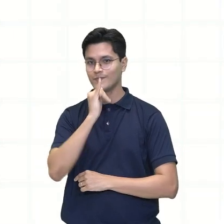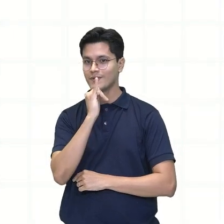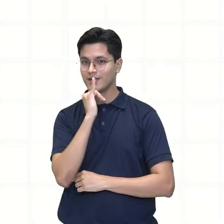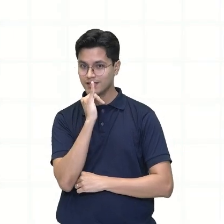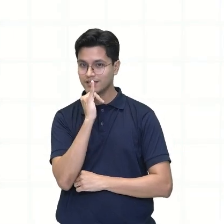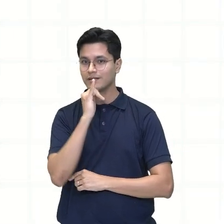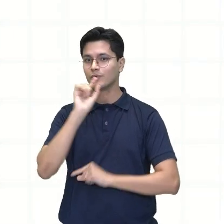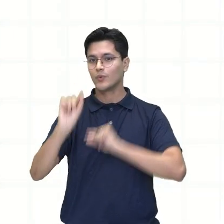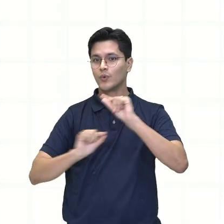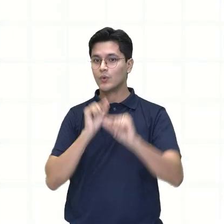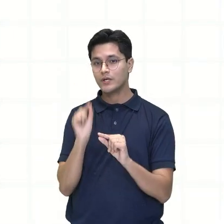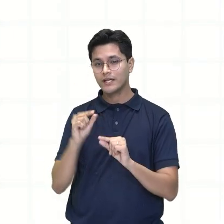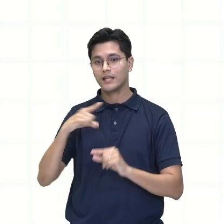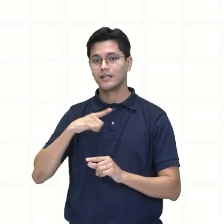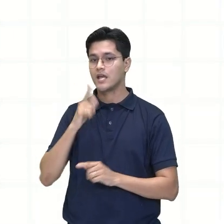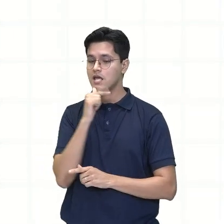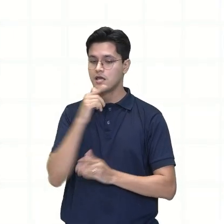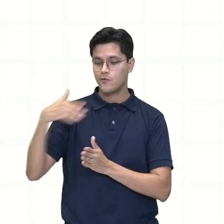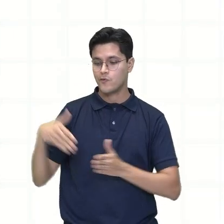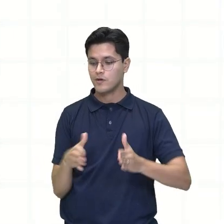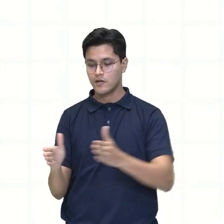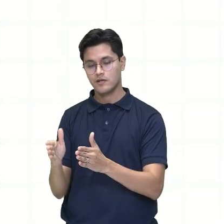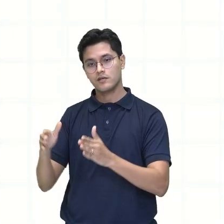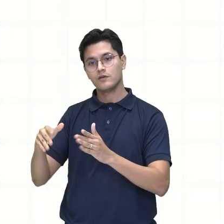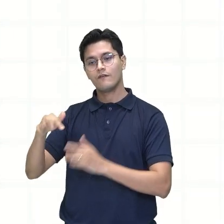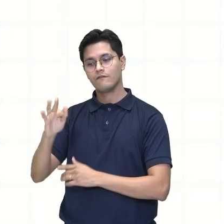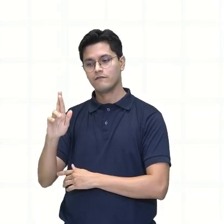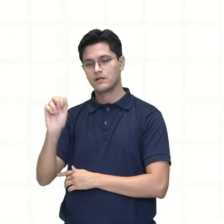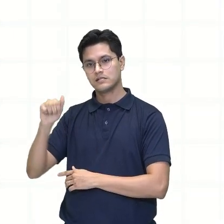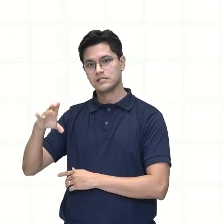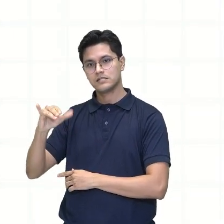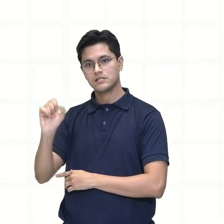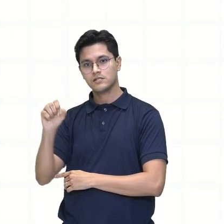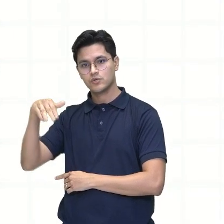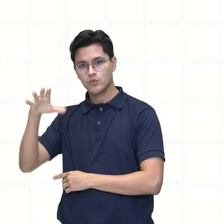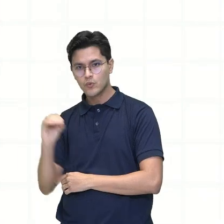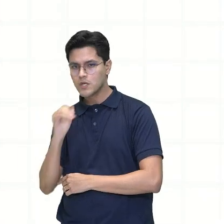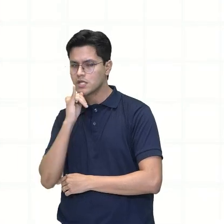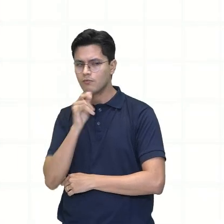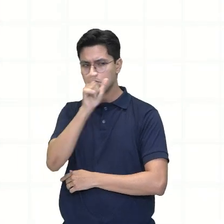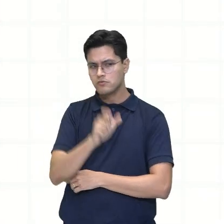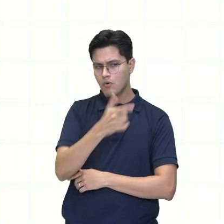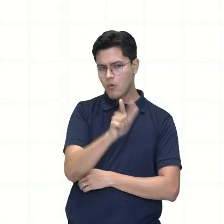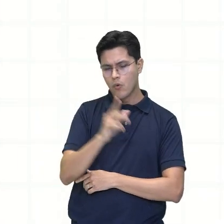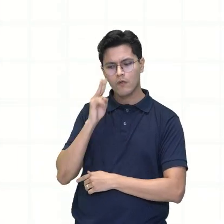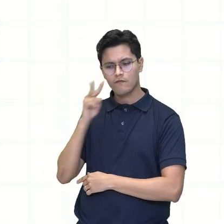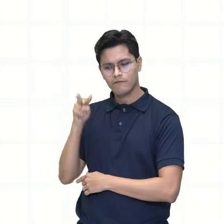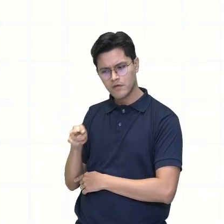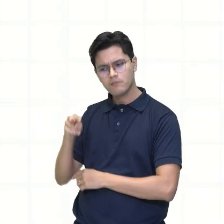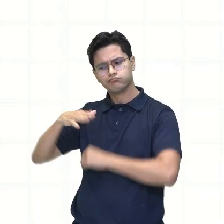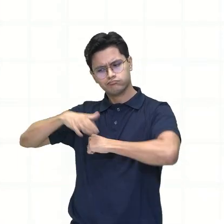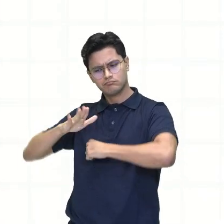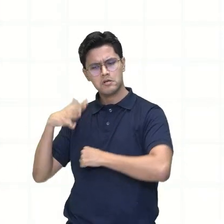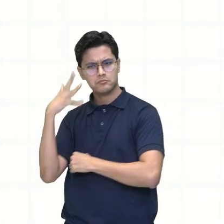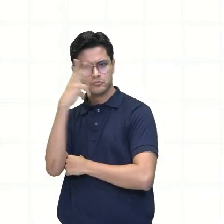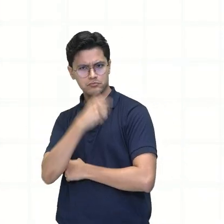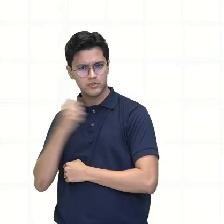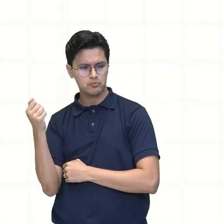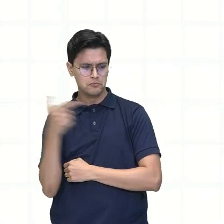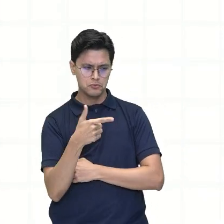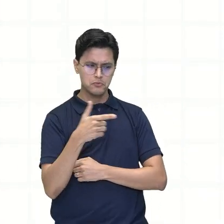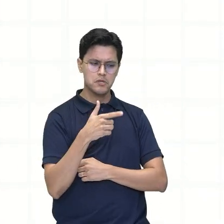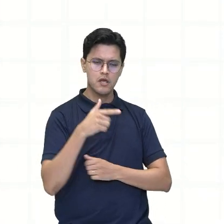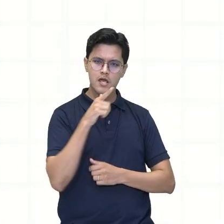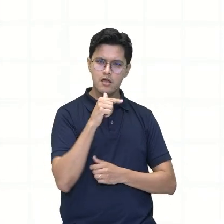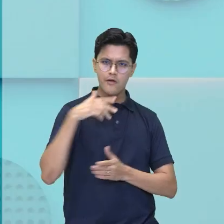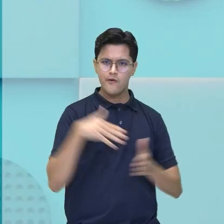Francisco que eu achei muito mais bonito. Ou então, eu achei que ele tá ali, ó, a beleza é igual. Então, mostra, inclusive,